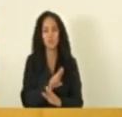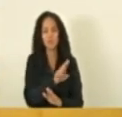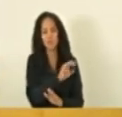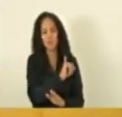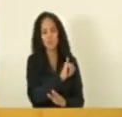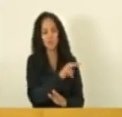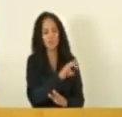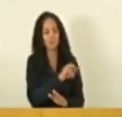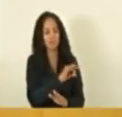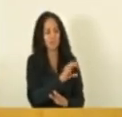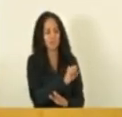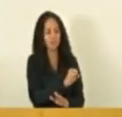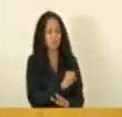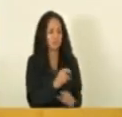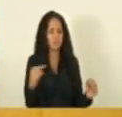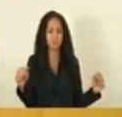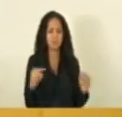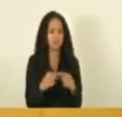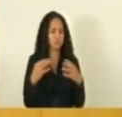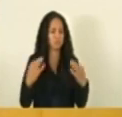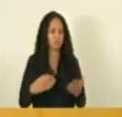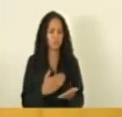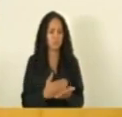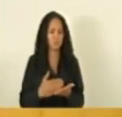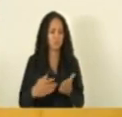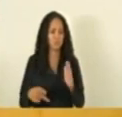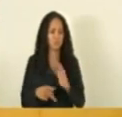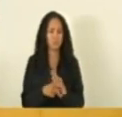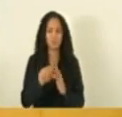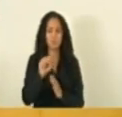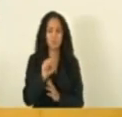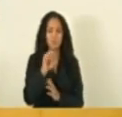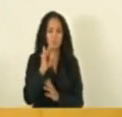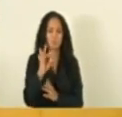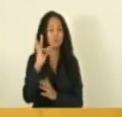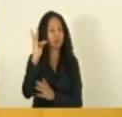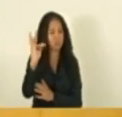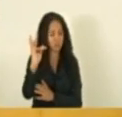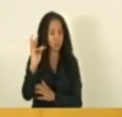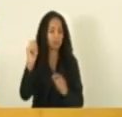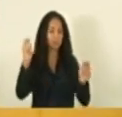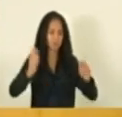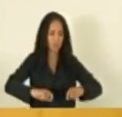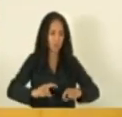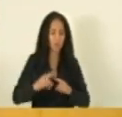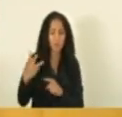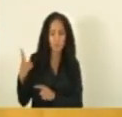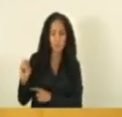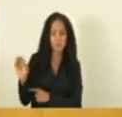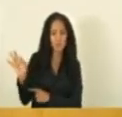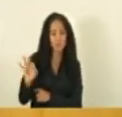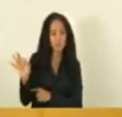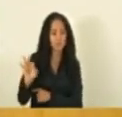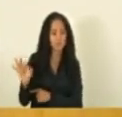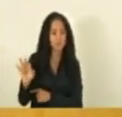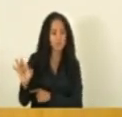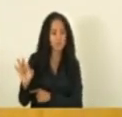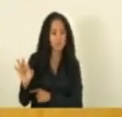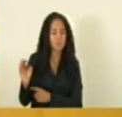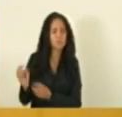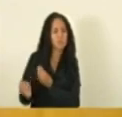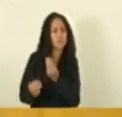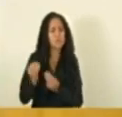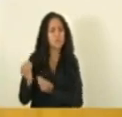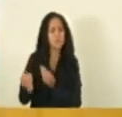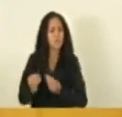a aplicação está da forma que foi estabelecido pelo Supremo Tribunal Federal. Agora, daí para levar para 30%, em que pese